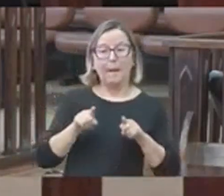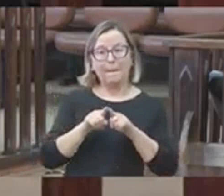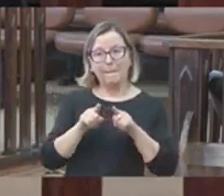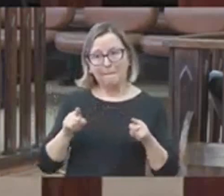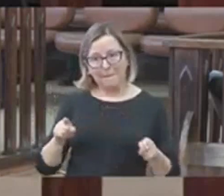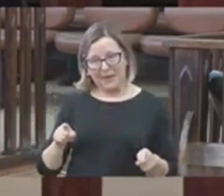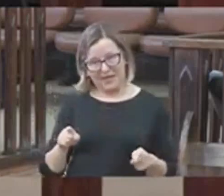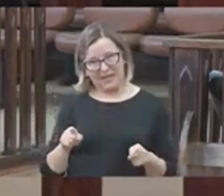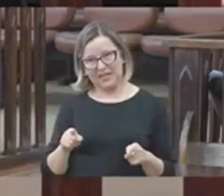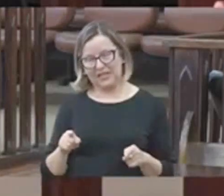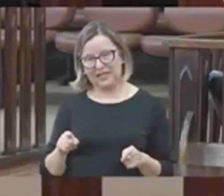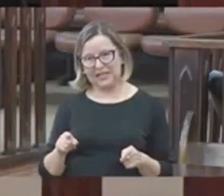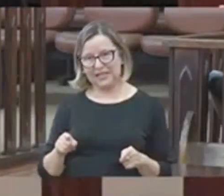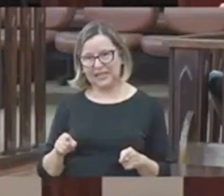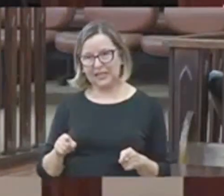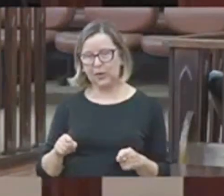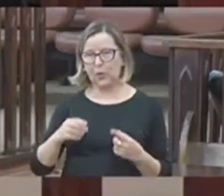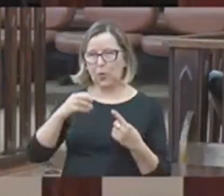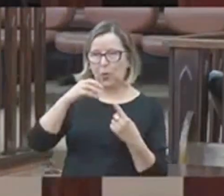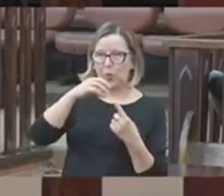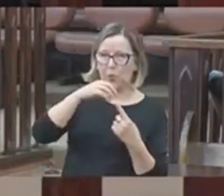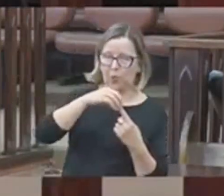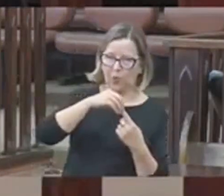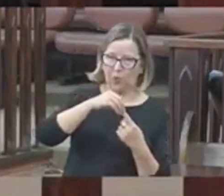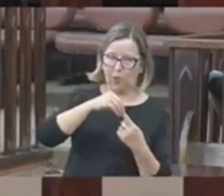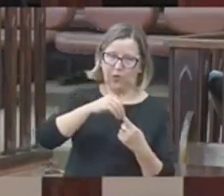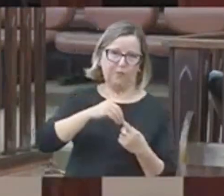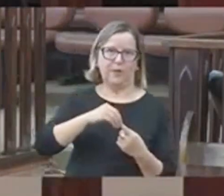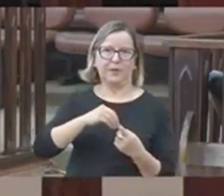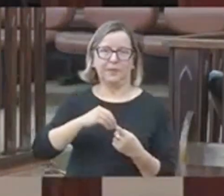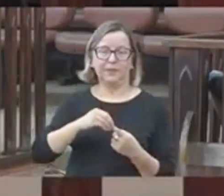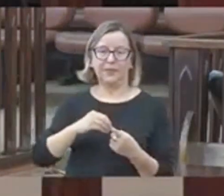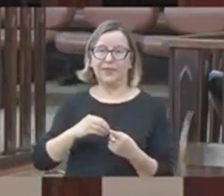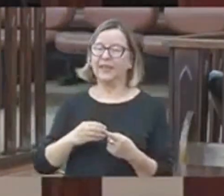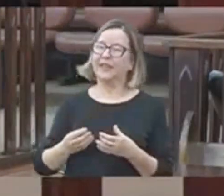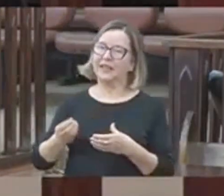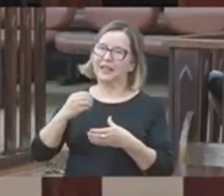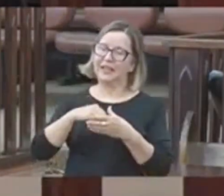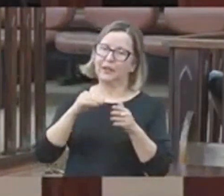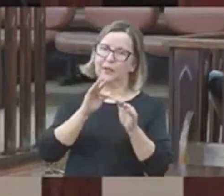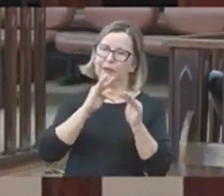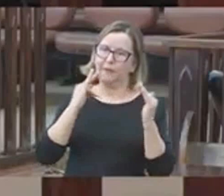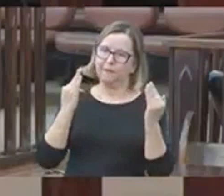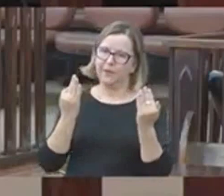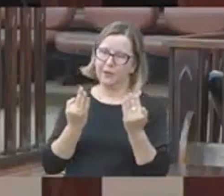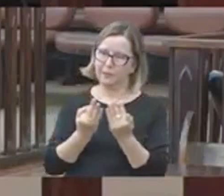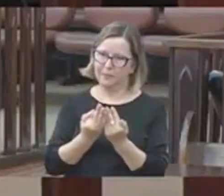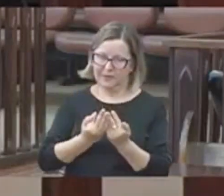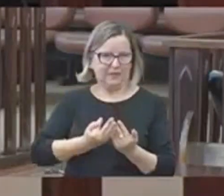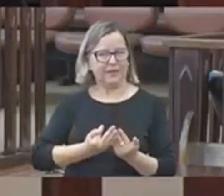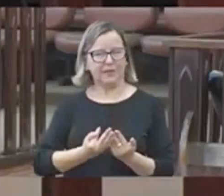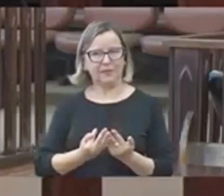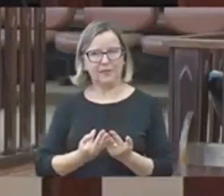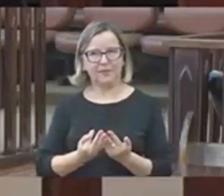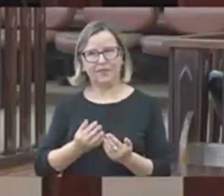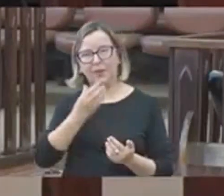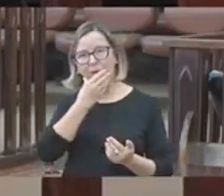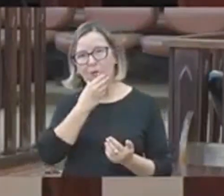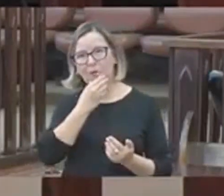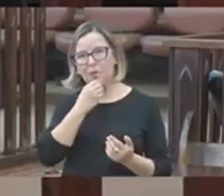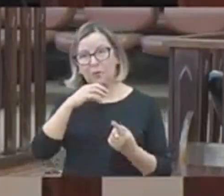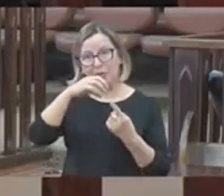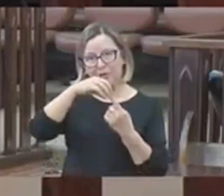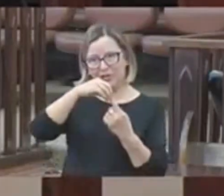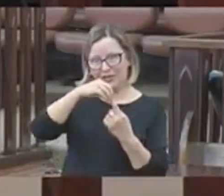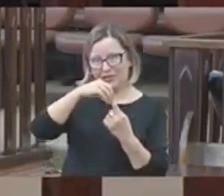no lar e da mulher. Eu não vou entrar aqui em questões de gênero como nós vemos